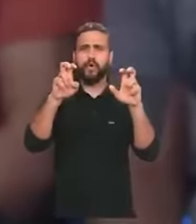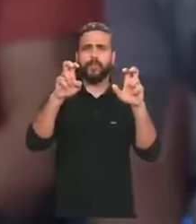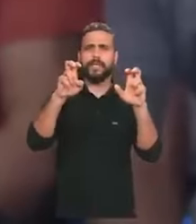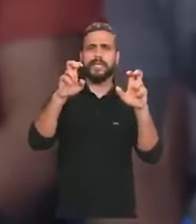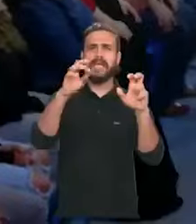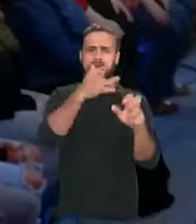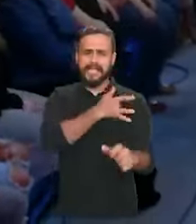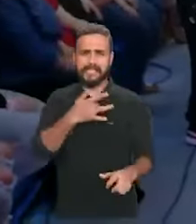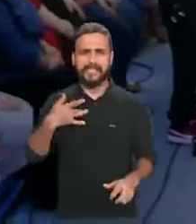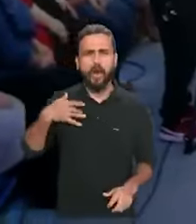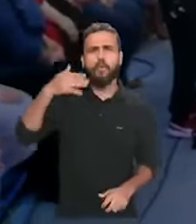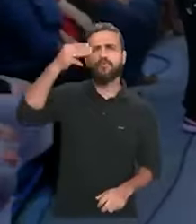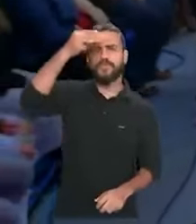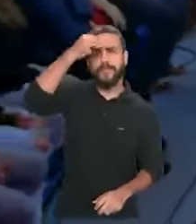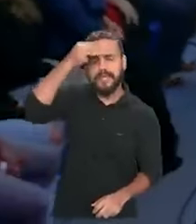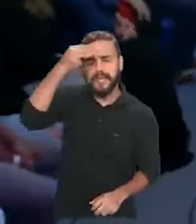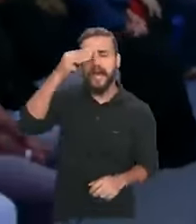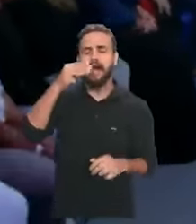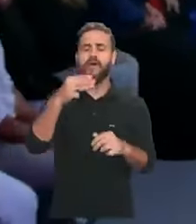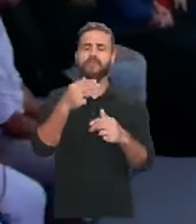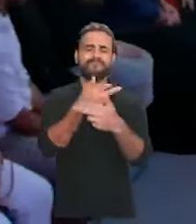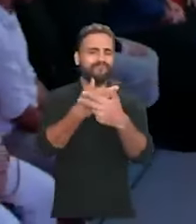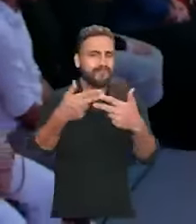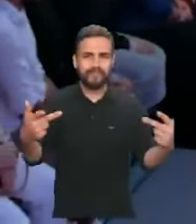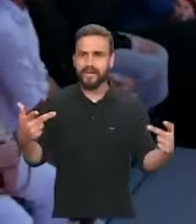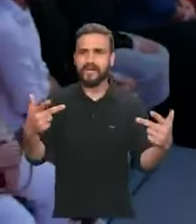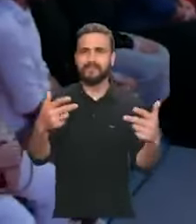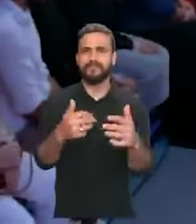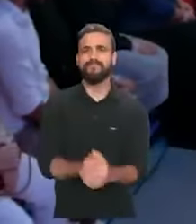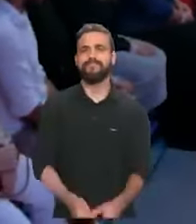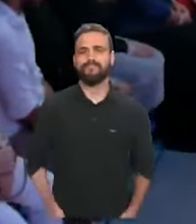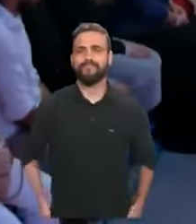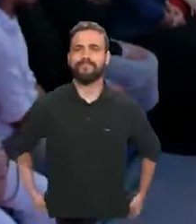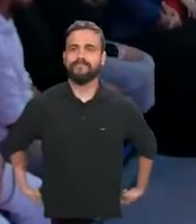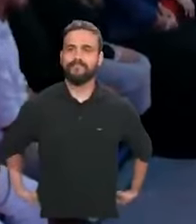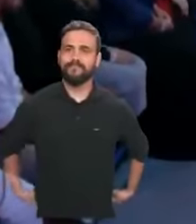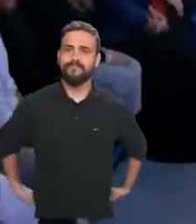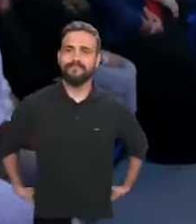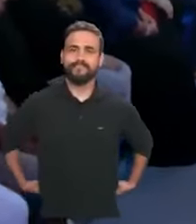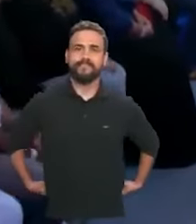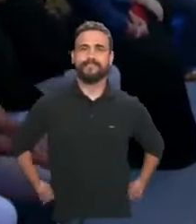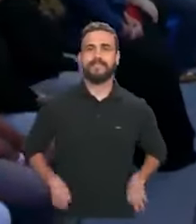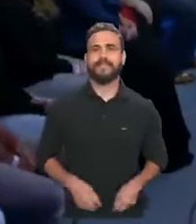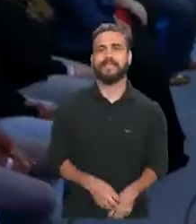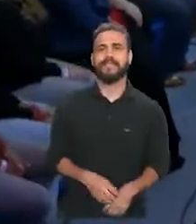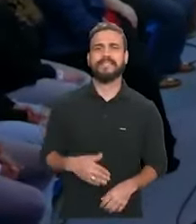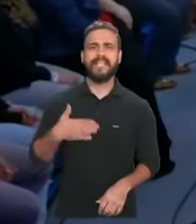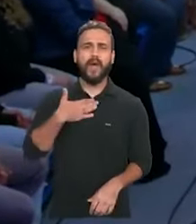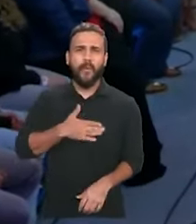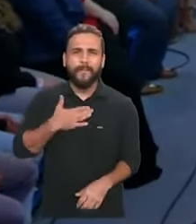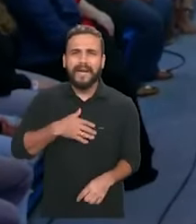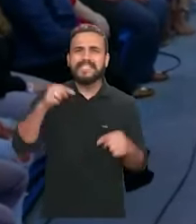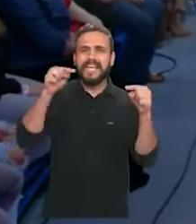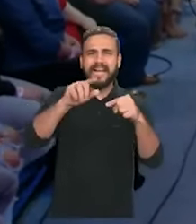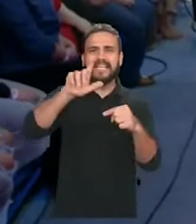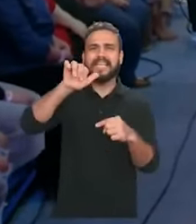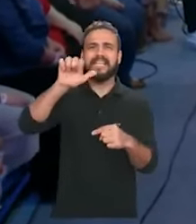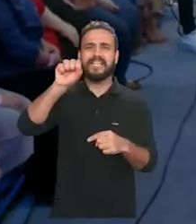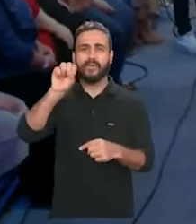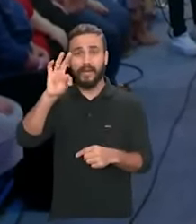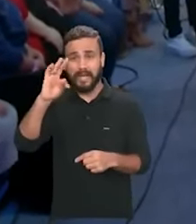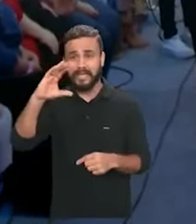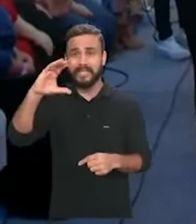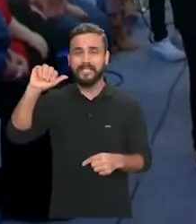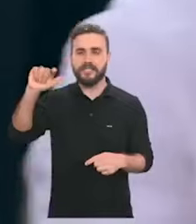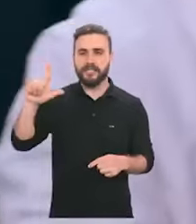Deixa eu chegar com o nosso comentarista, pastor Lamartine. Que alegria tê-lo aqui na Arena Lescol. Dizem muito que jovem não engaja, que ele não